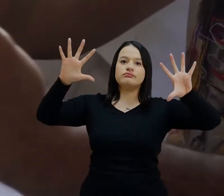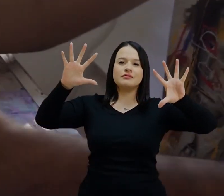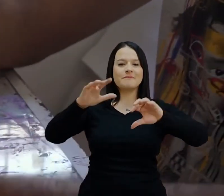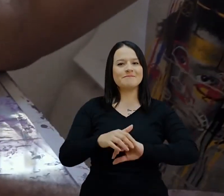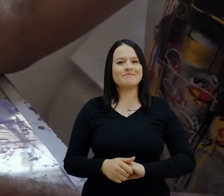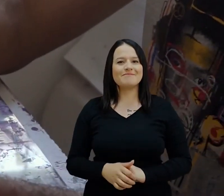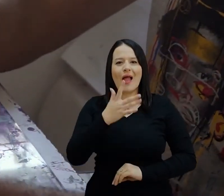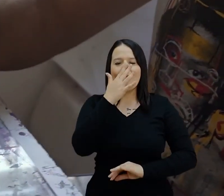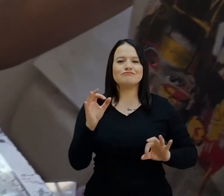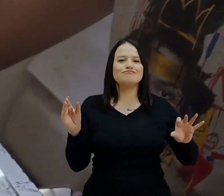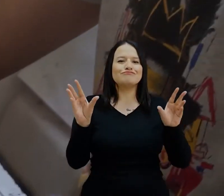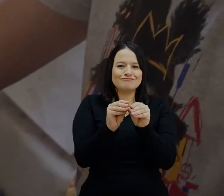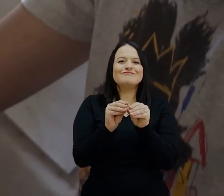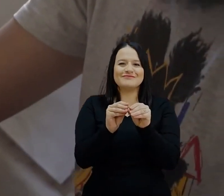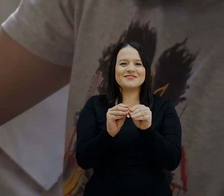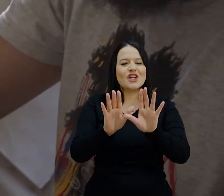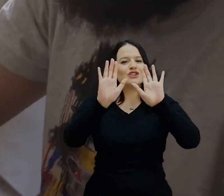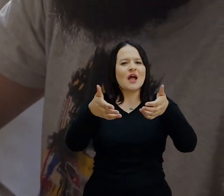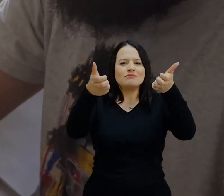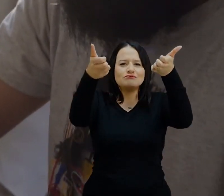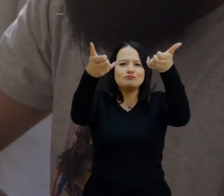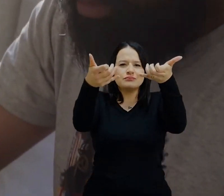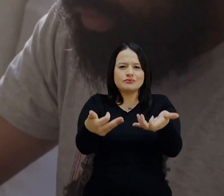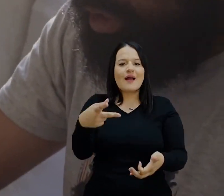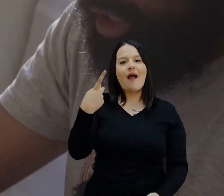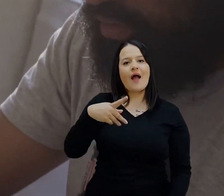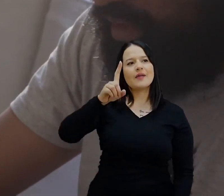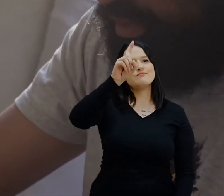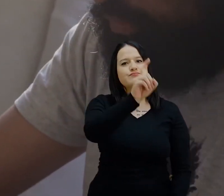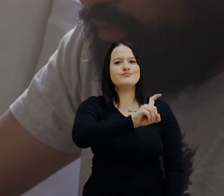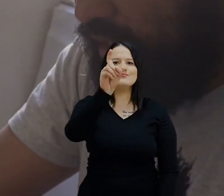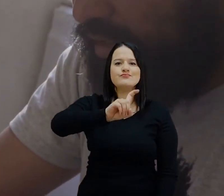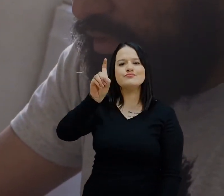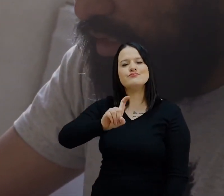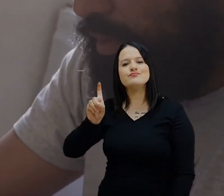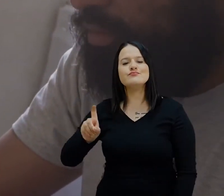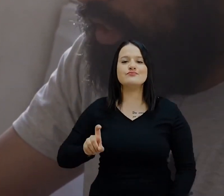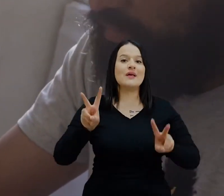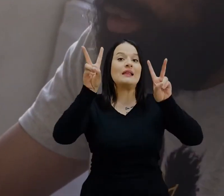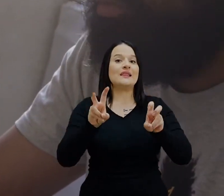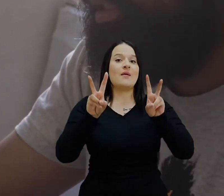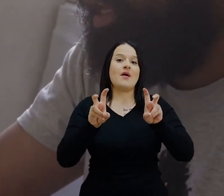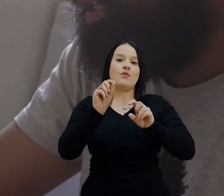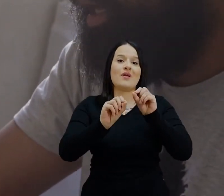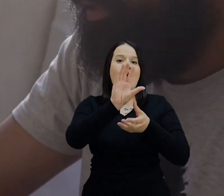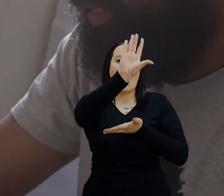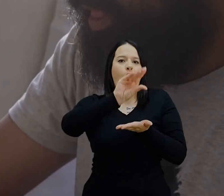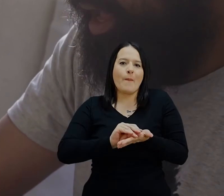luz e sombra. E acho que é isso. São os estilos que foram trazidos assim pelo grafite de uma